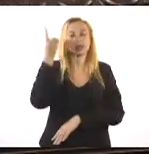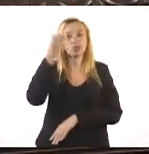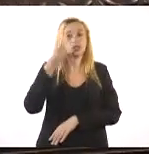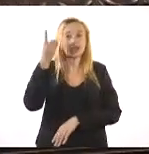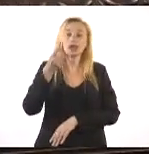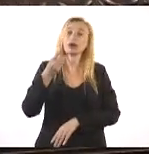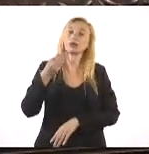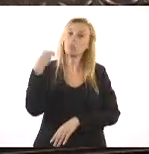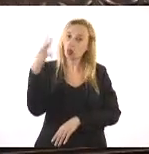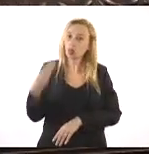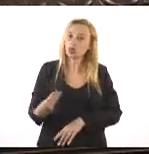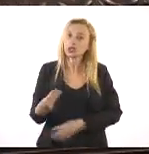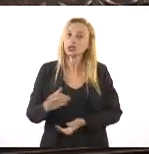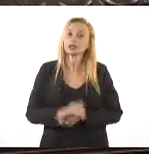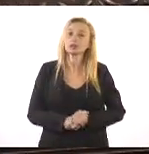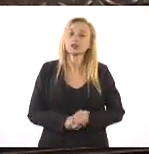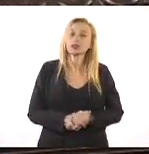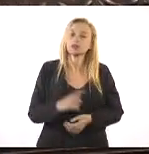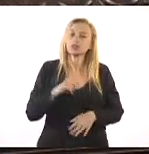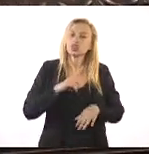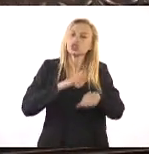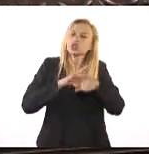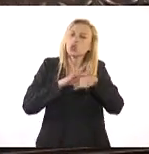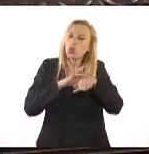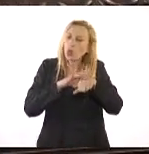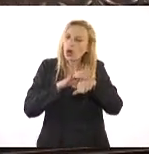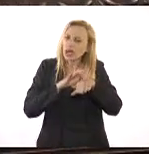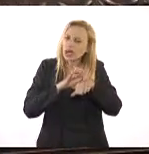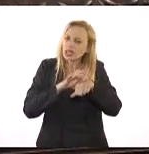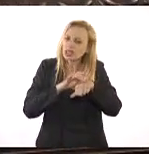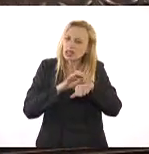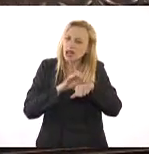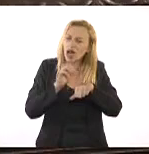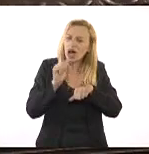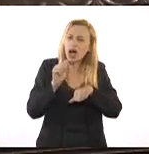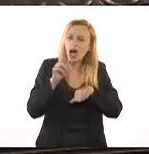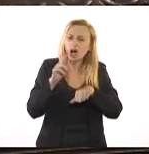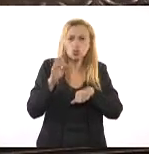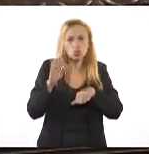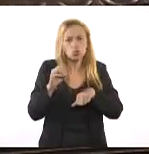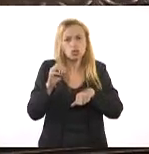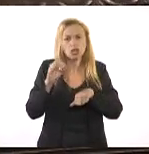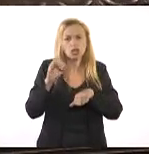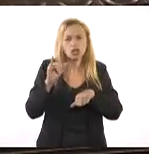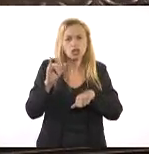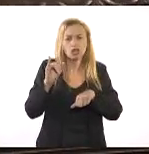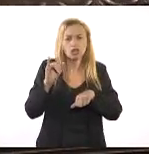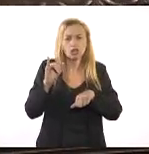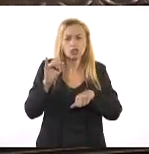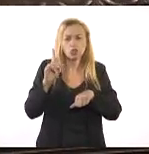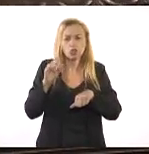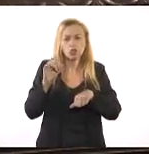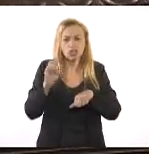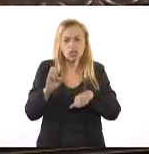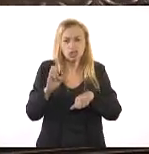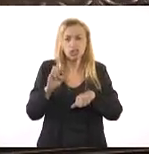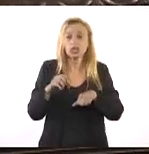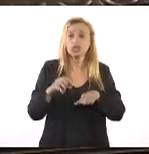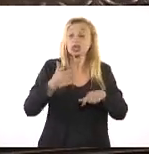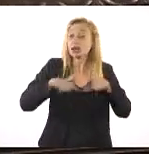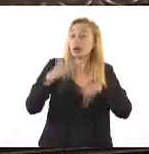que têm doenças autoimunes e que trabalham na